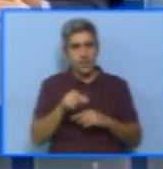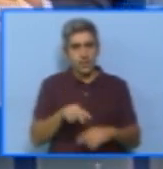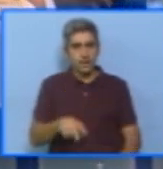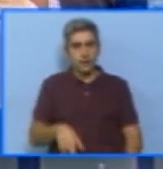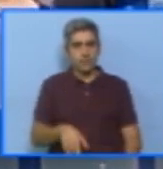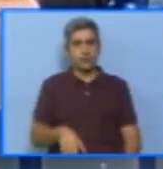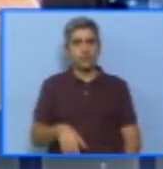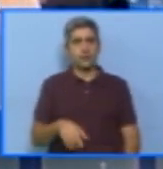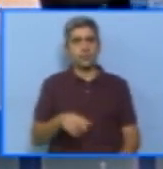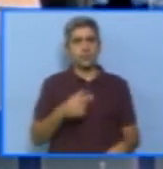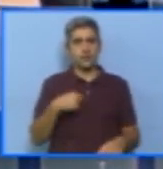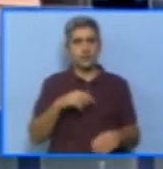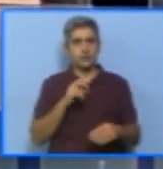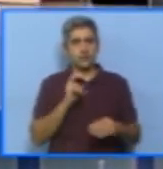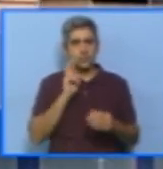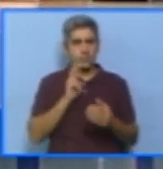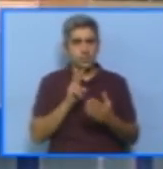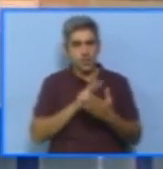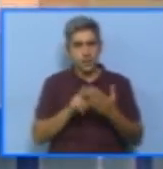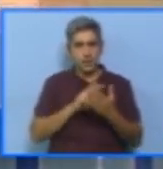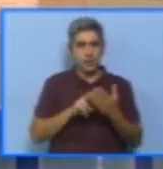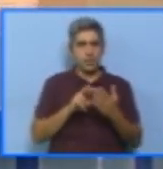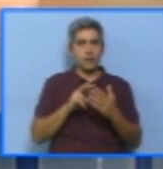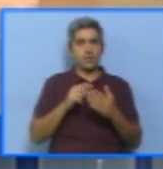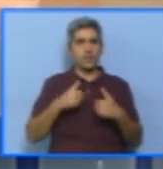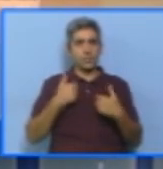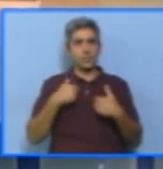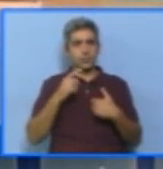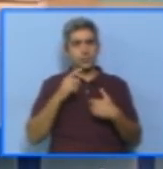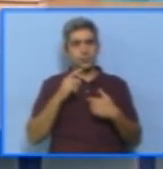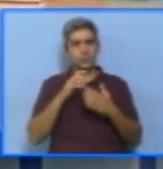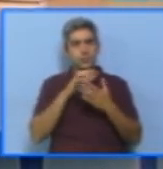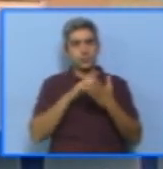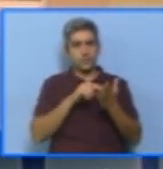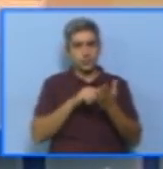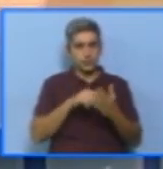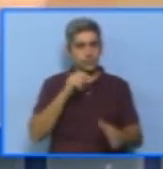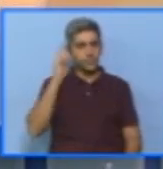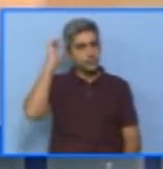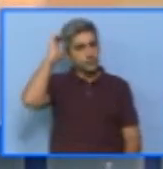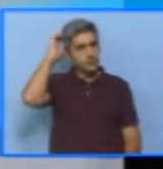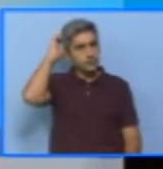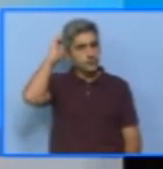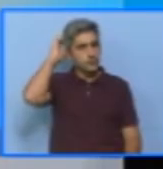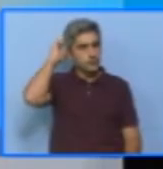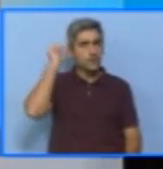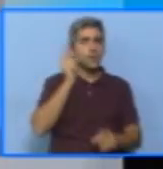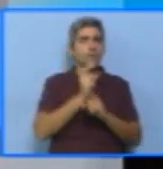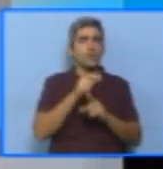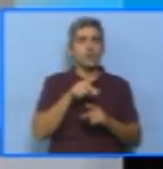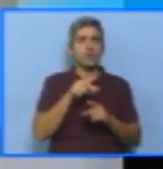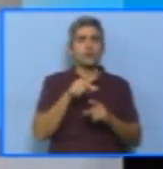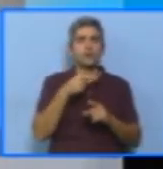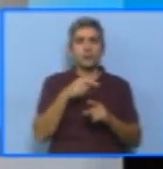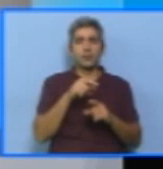este. Nós irmos para ler os textos a partir de nós próprios, não a partir dos textos. Porque aqui